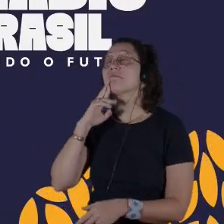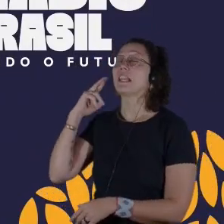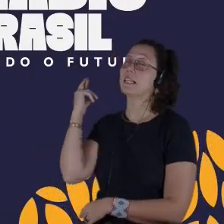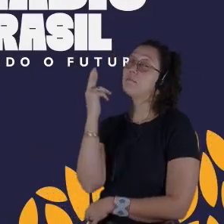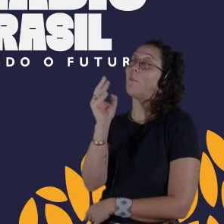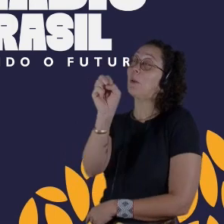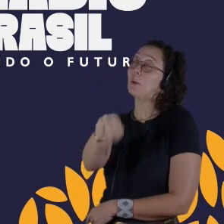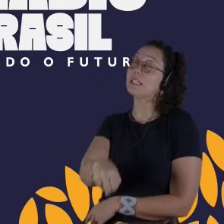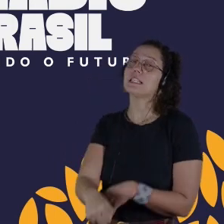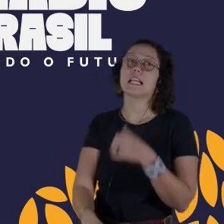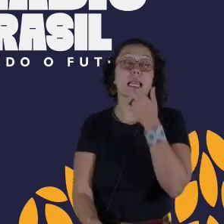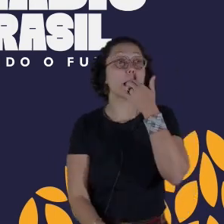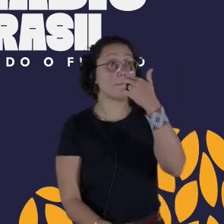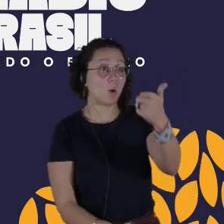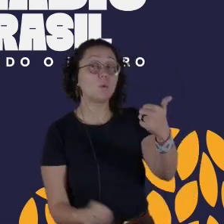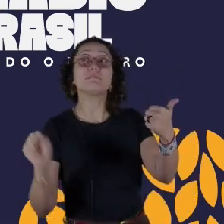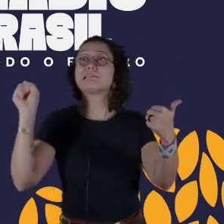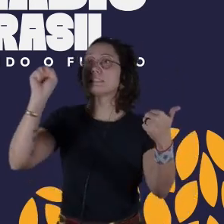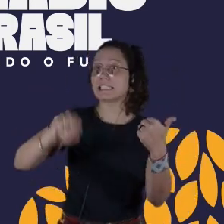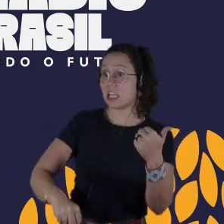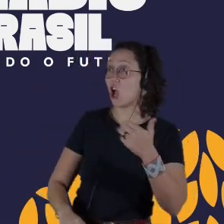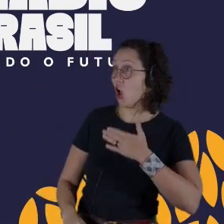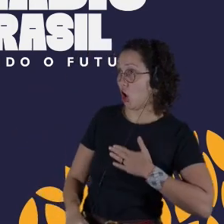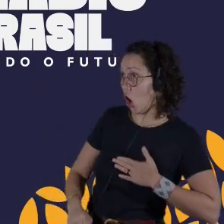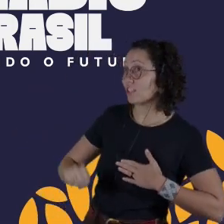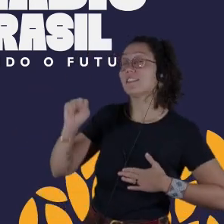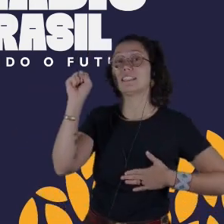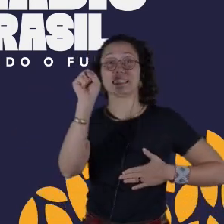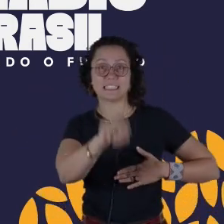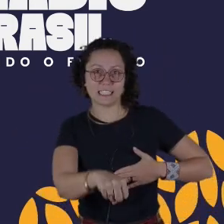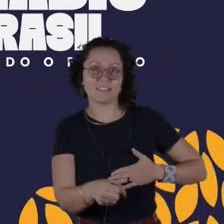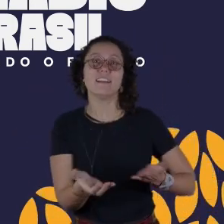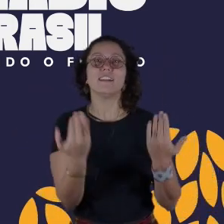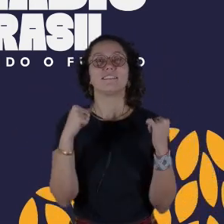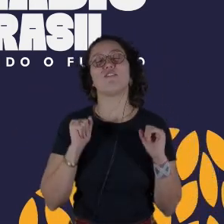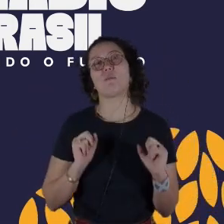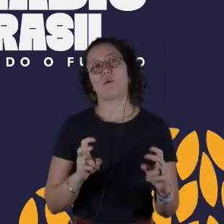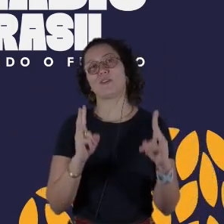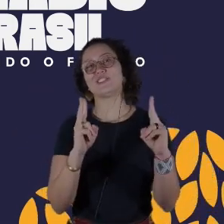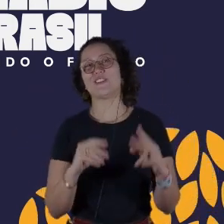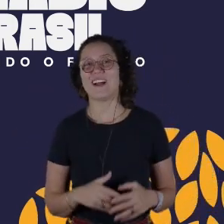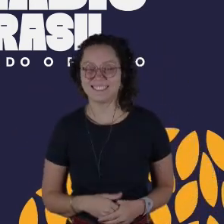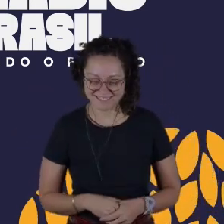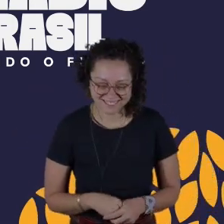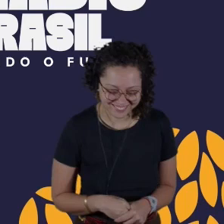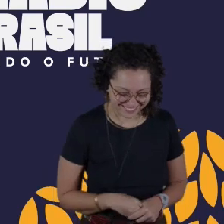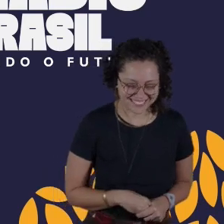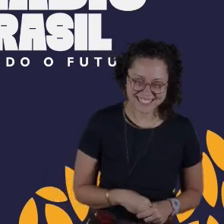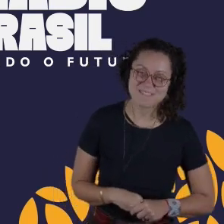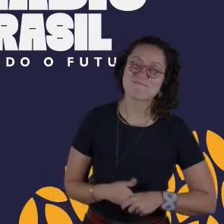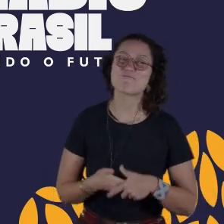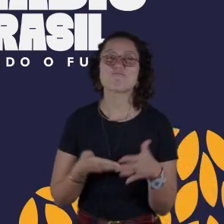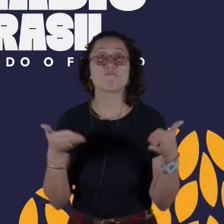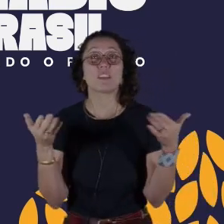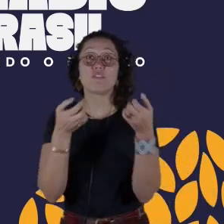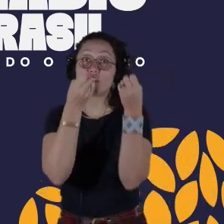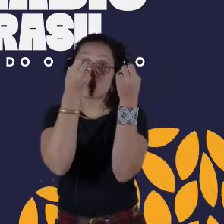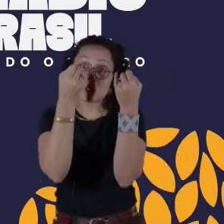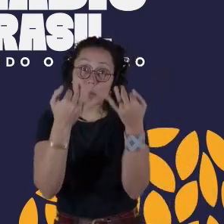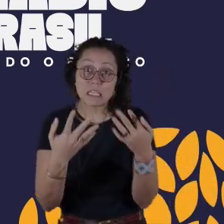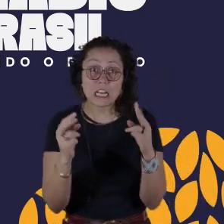bom? Sim. Gosta? Sim. Seguimos, então. Hoje vamos a falar somente de